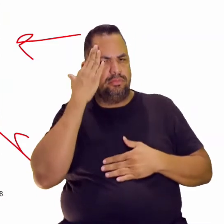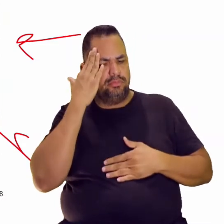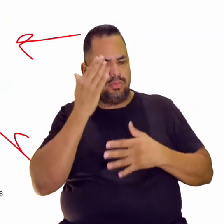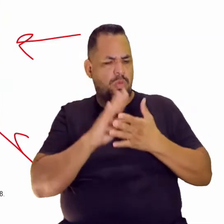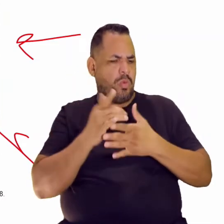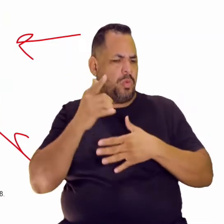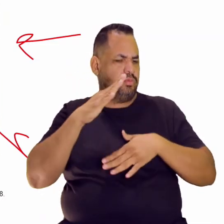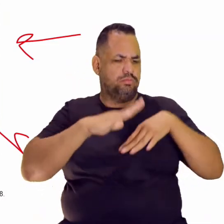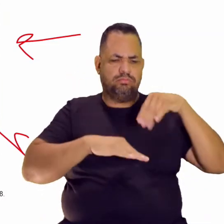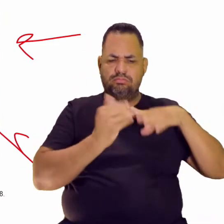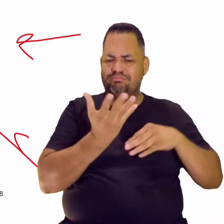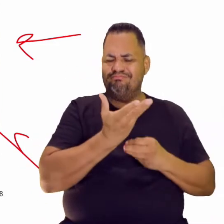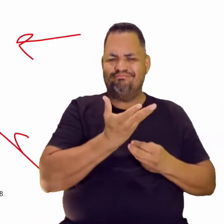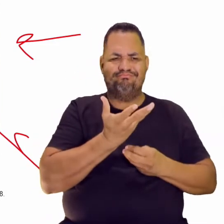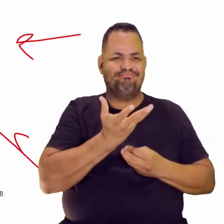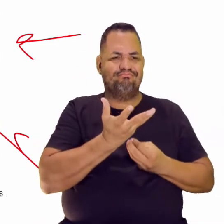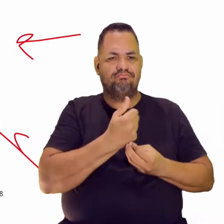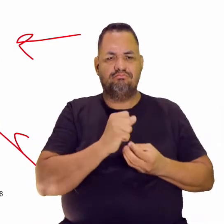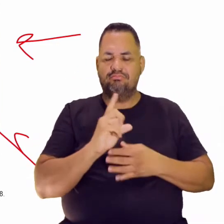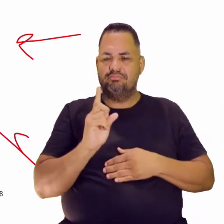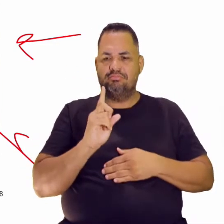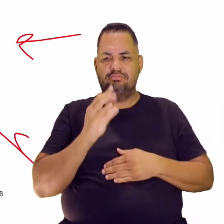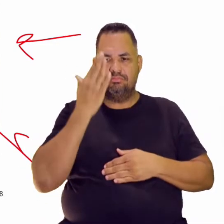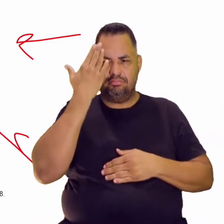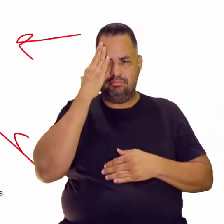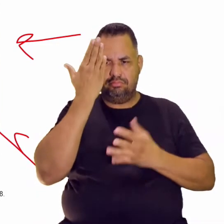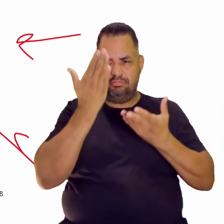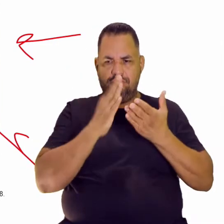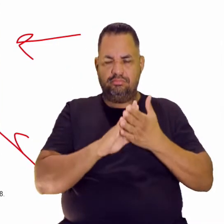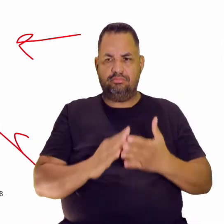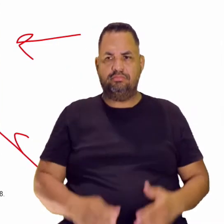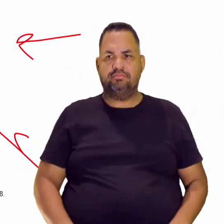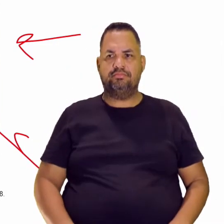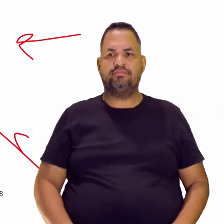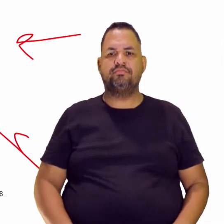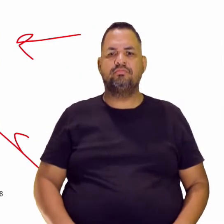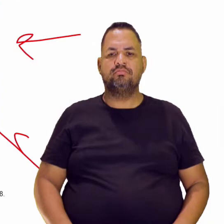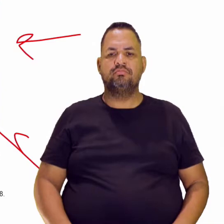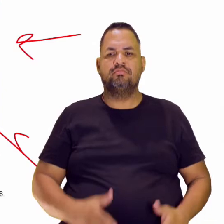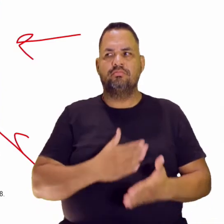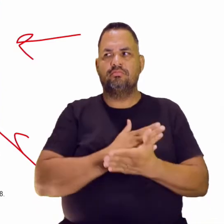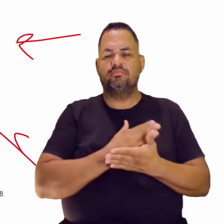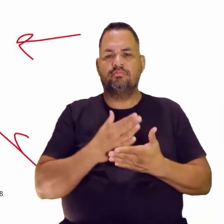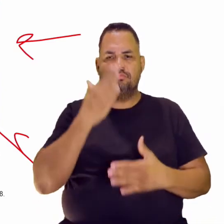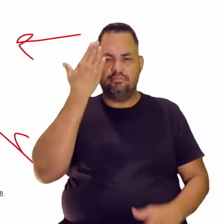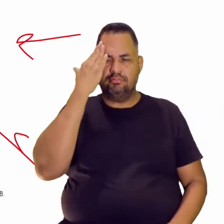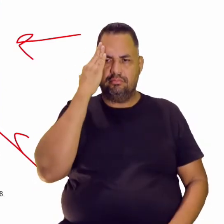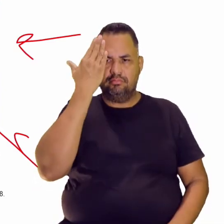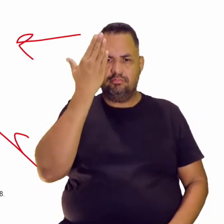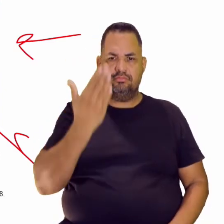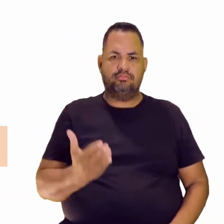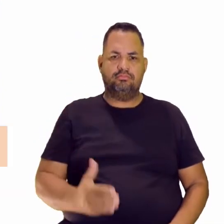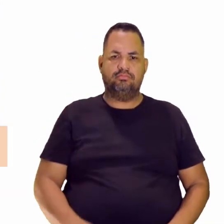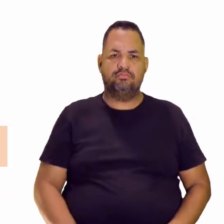nós vamos ver isso através desta nossa aula, vamos começar a entender